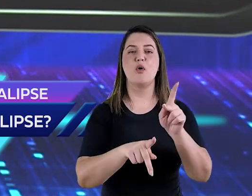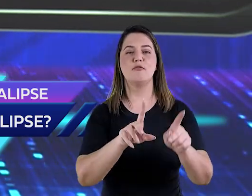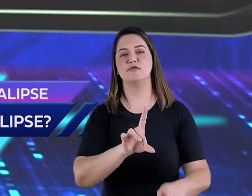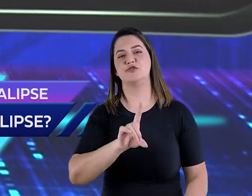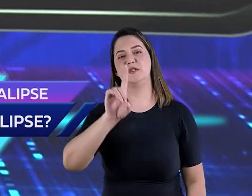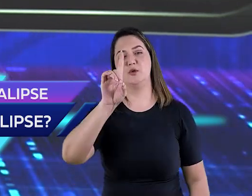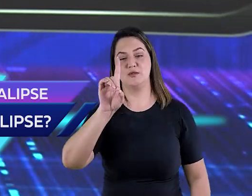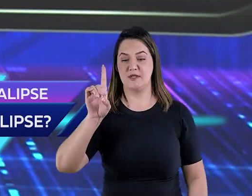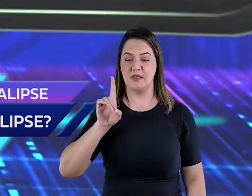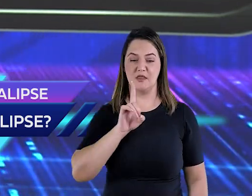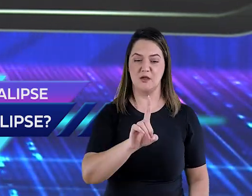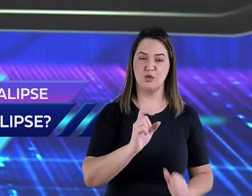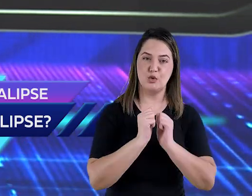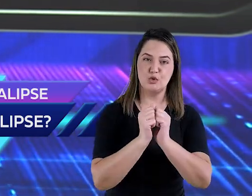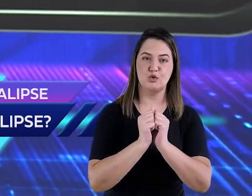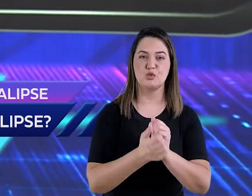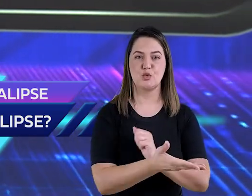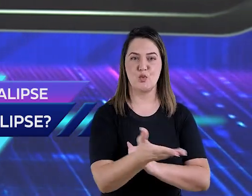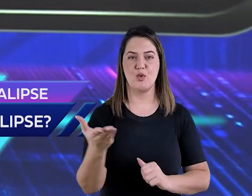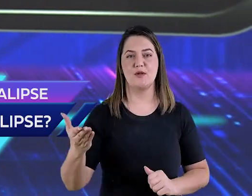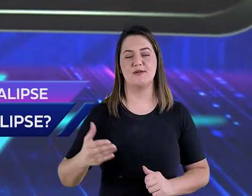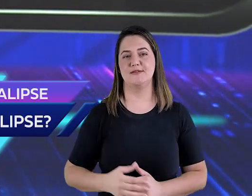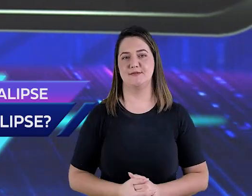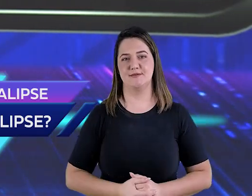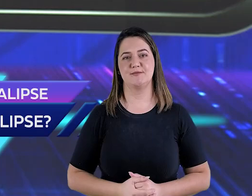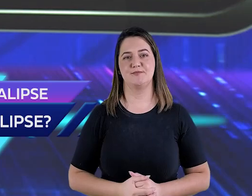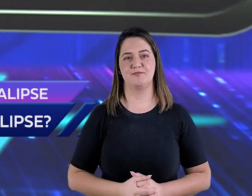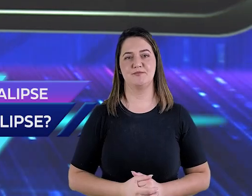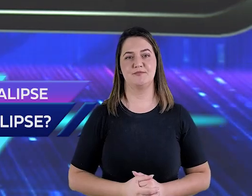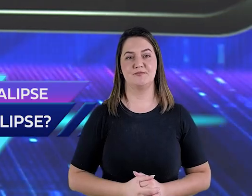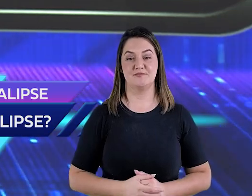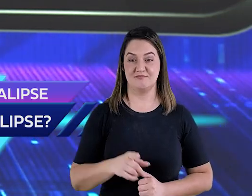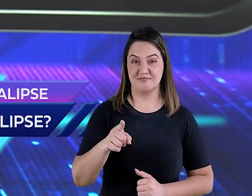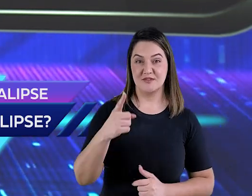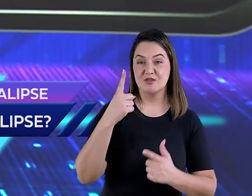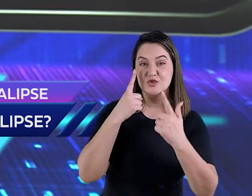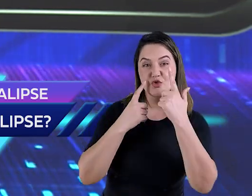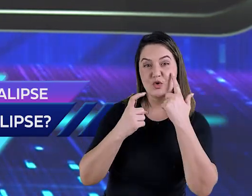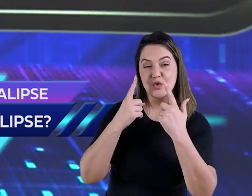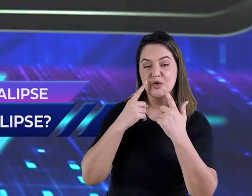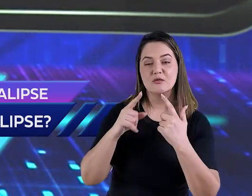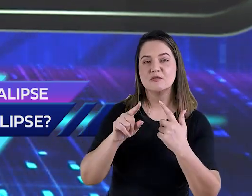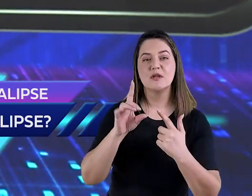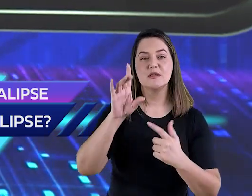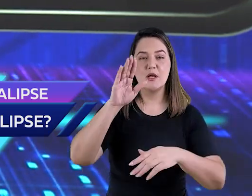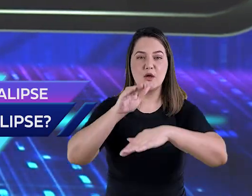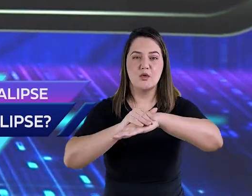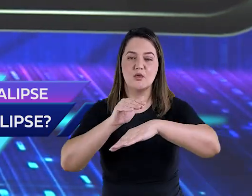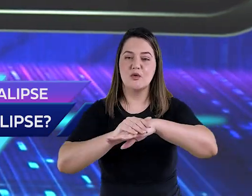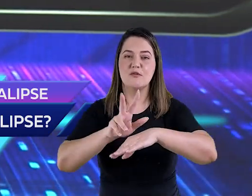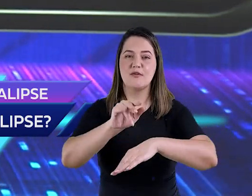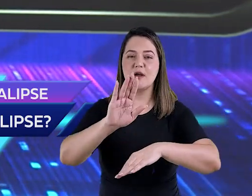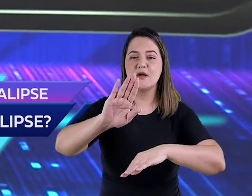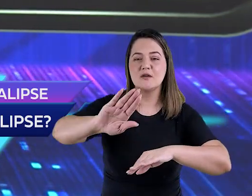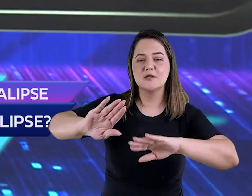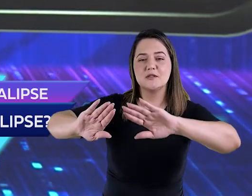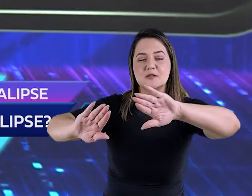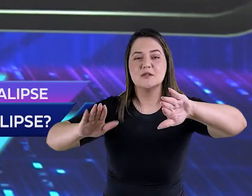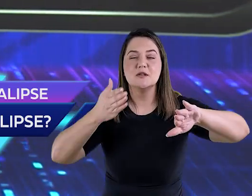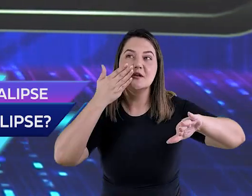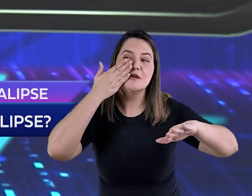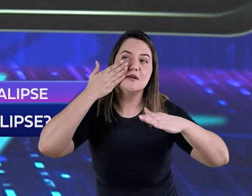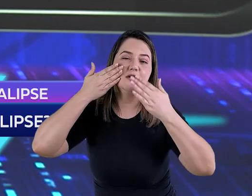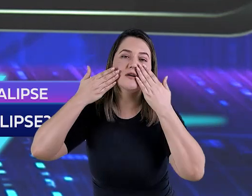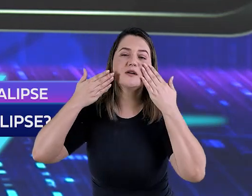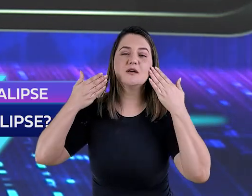Deus mesmo estará com eles. E o versículo 4, e lhes enxugará dos olhos toda lágrima, e a morte